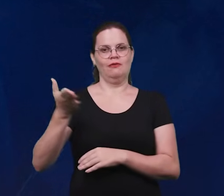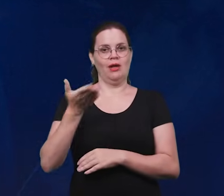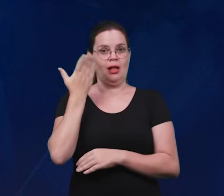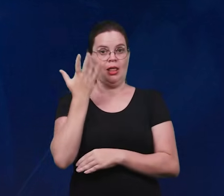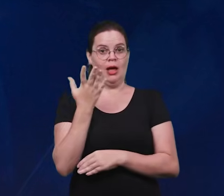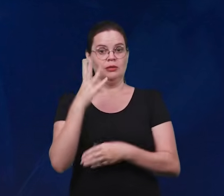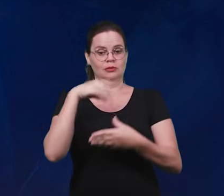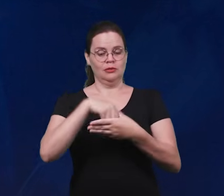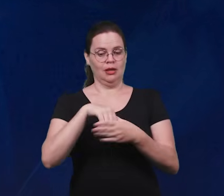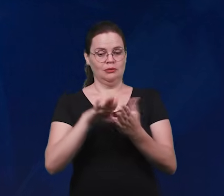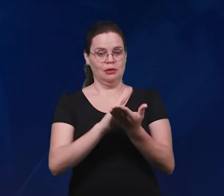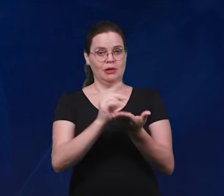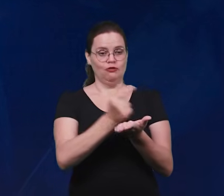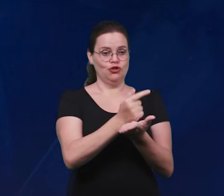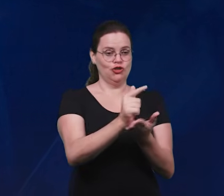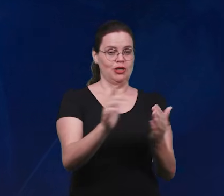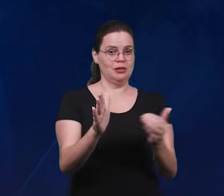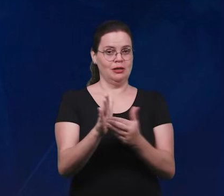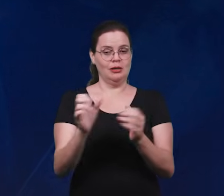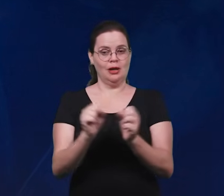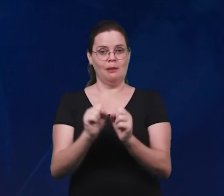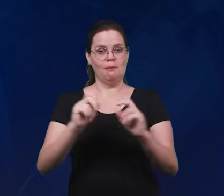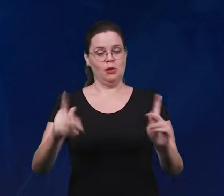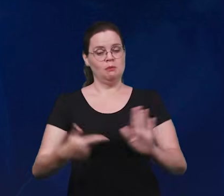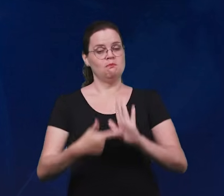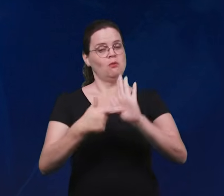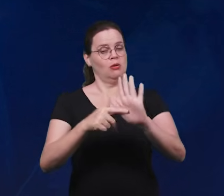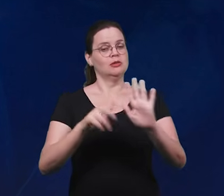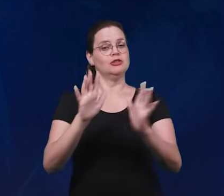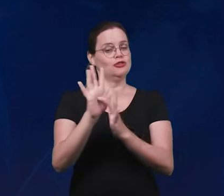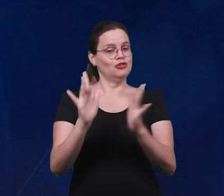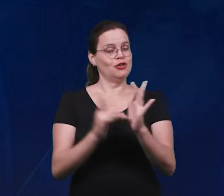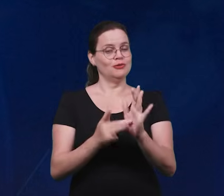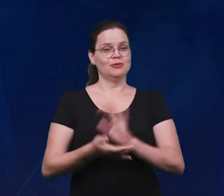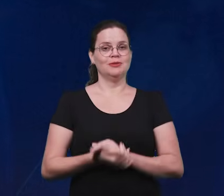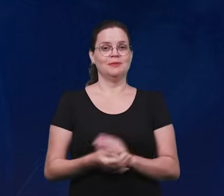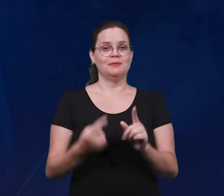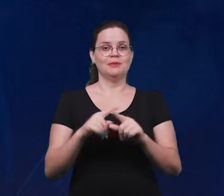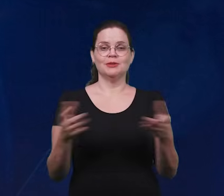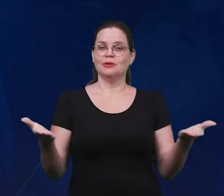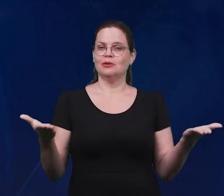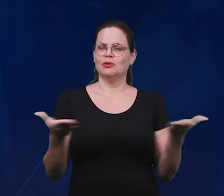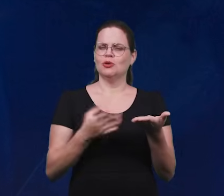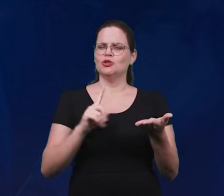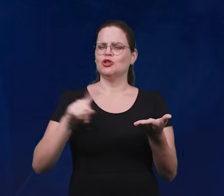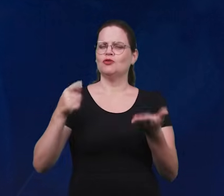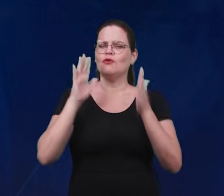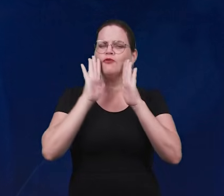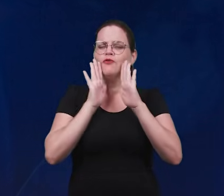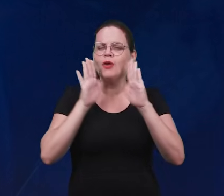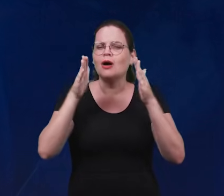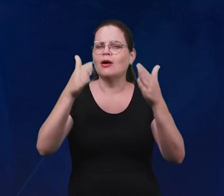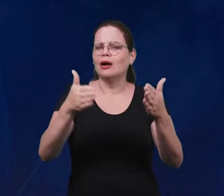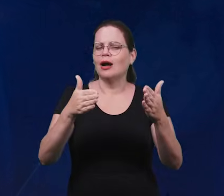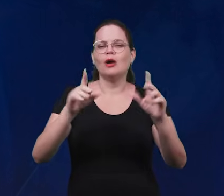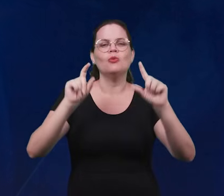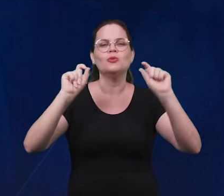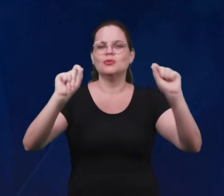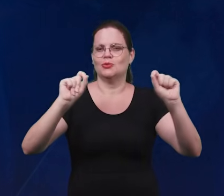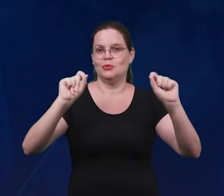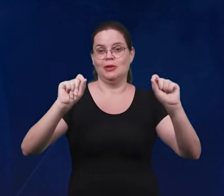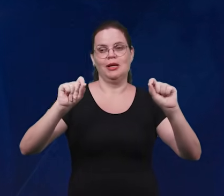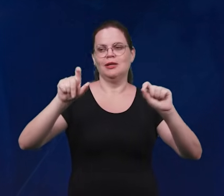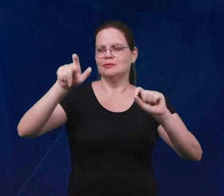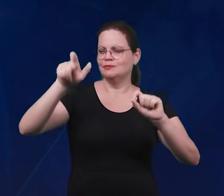Bíblia. E agora, neste estudo, nós queremos transmitir mais uma revelação